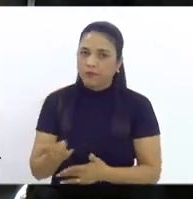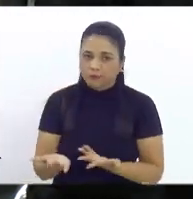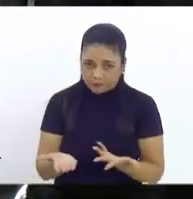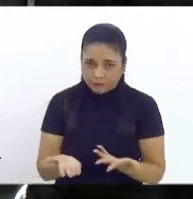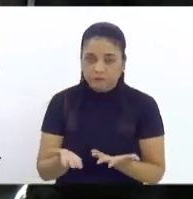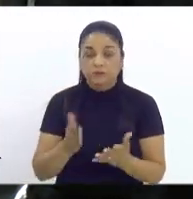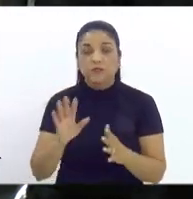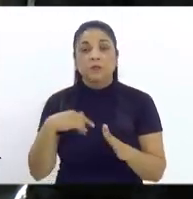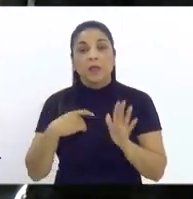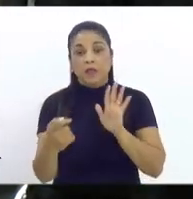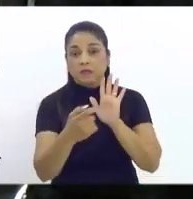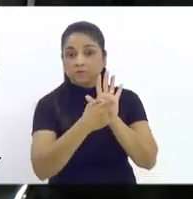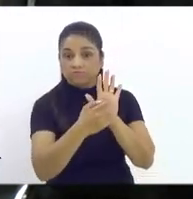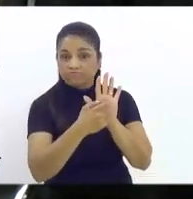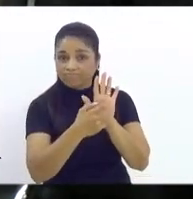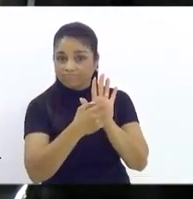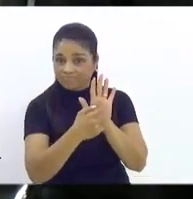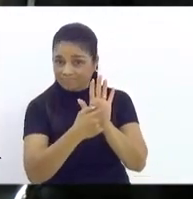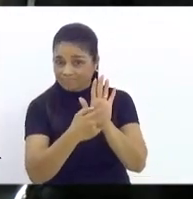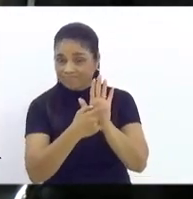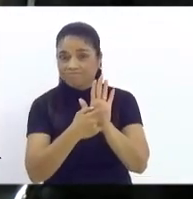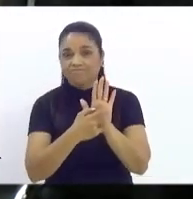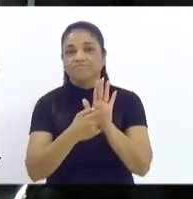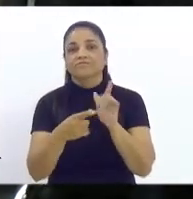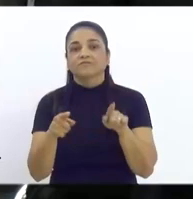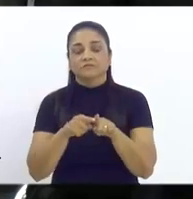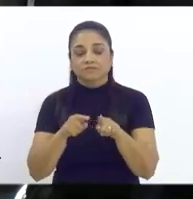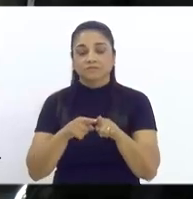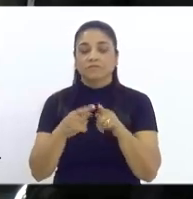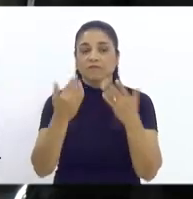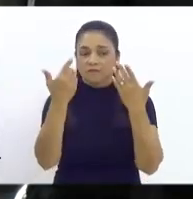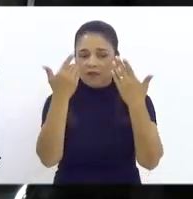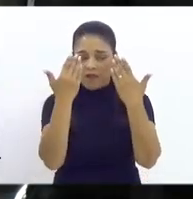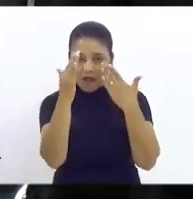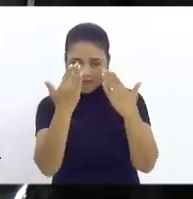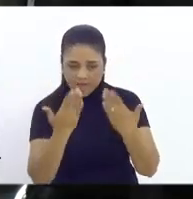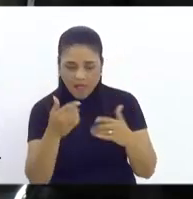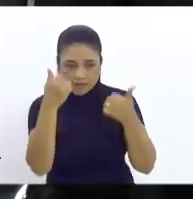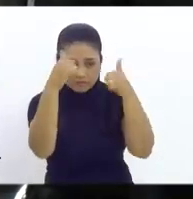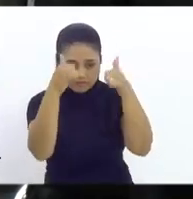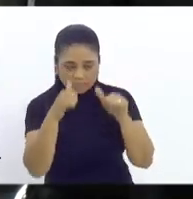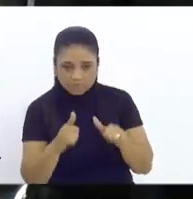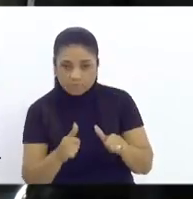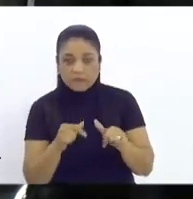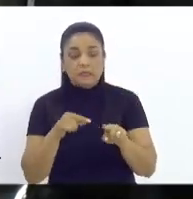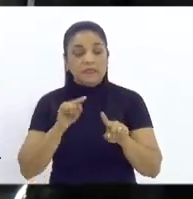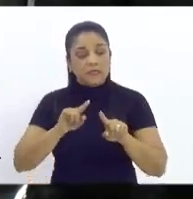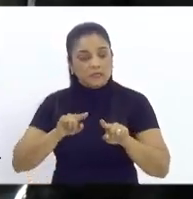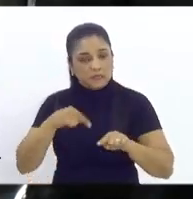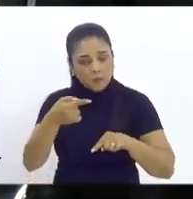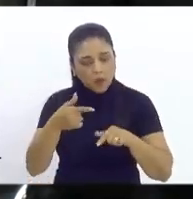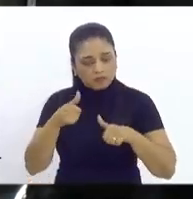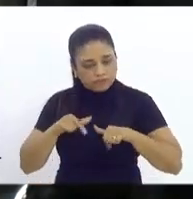inteligência artificial para análise de desvios e análise para que depois possamos atuar